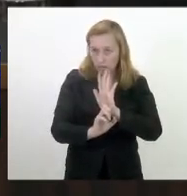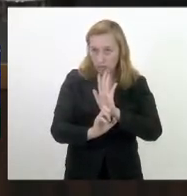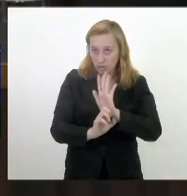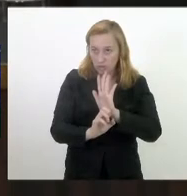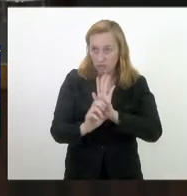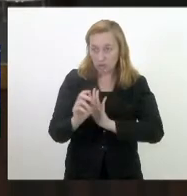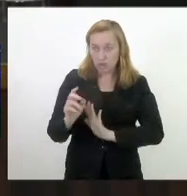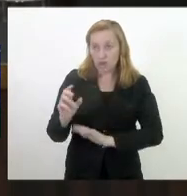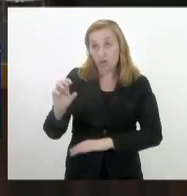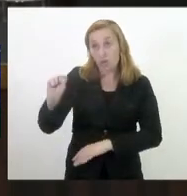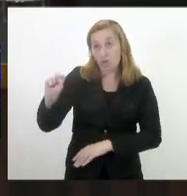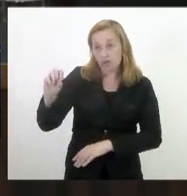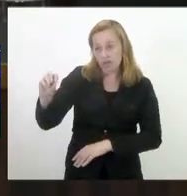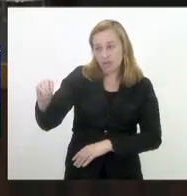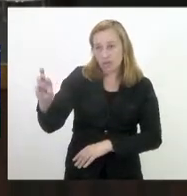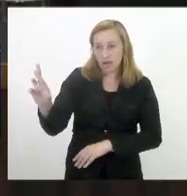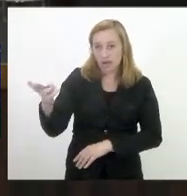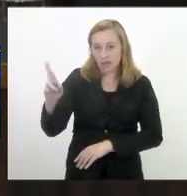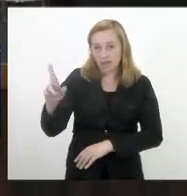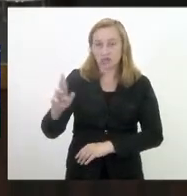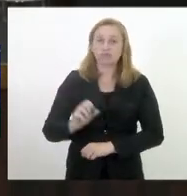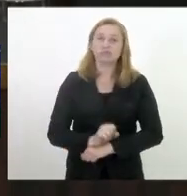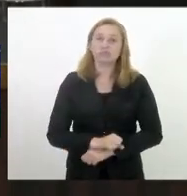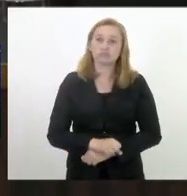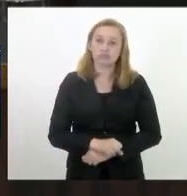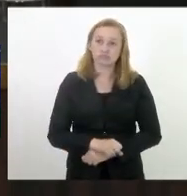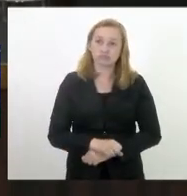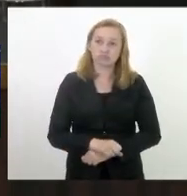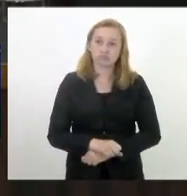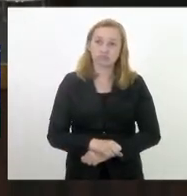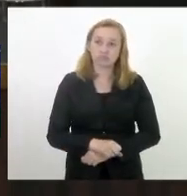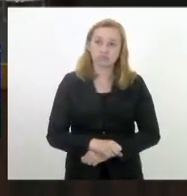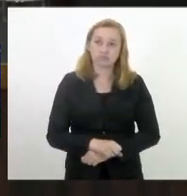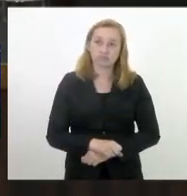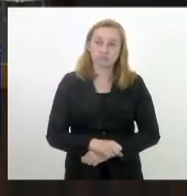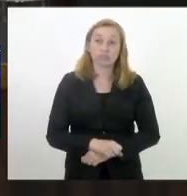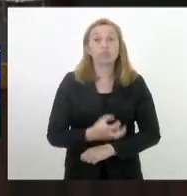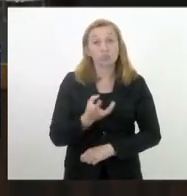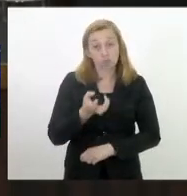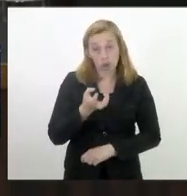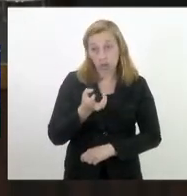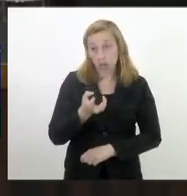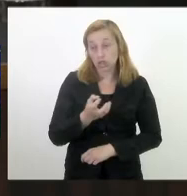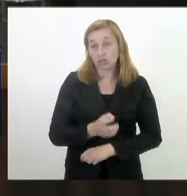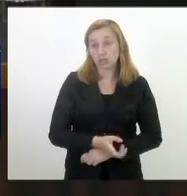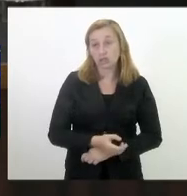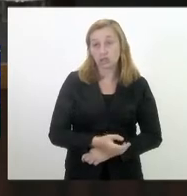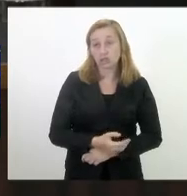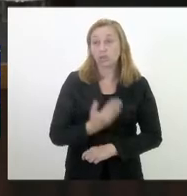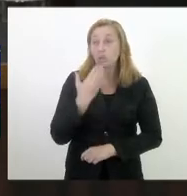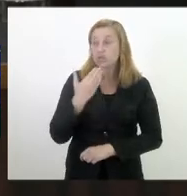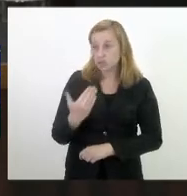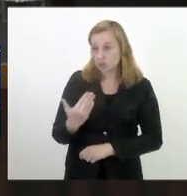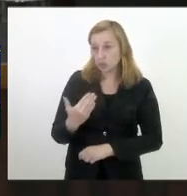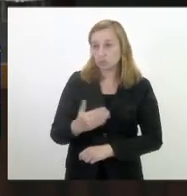estipular o valor de R$80. Eu queria fazer um apelo à Vossa